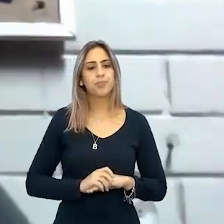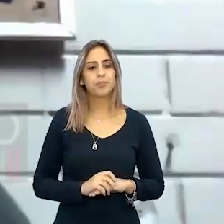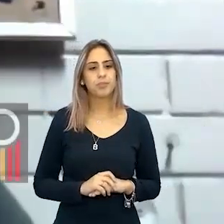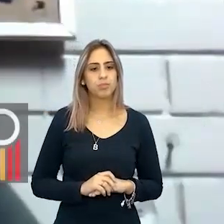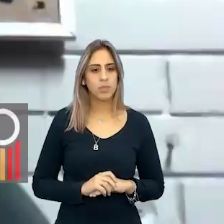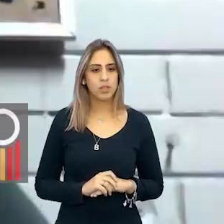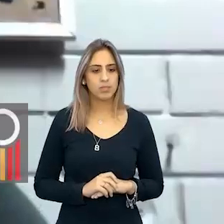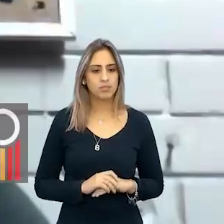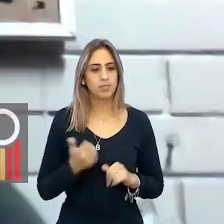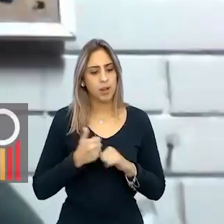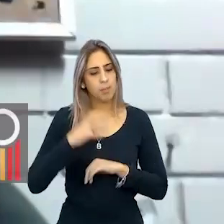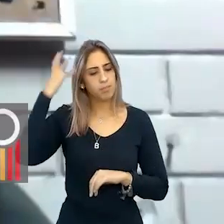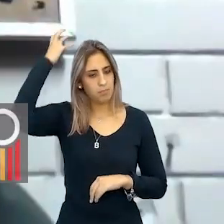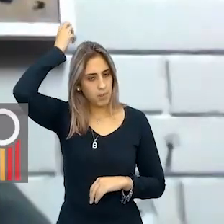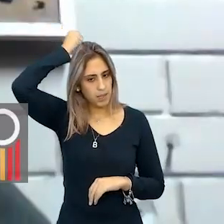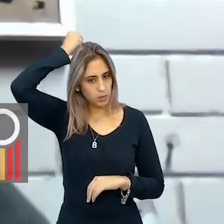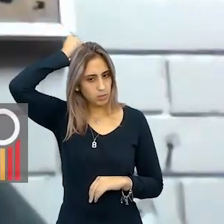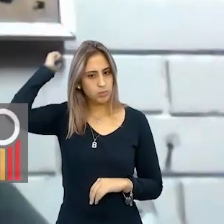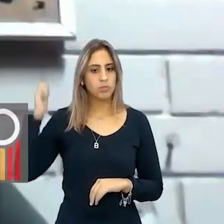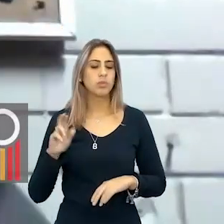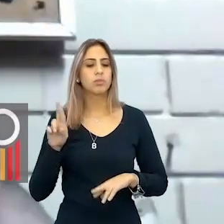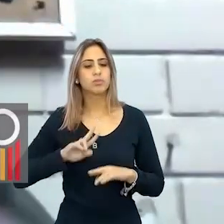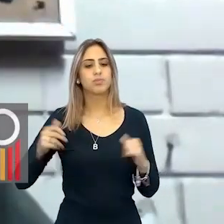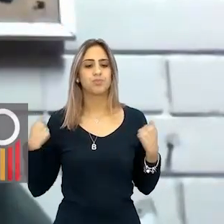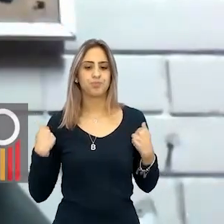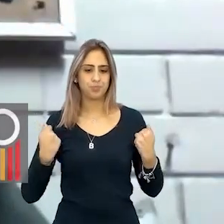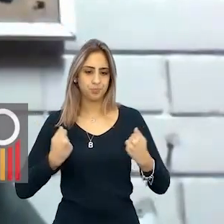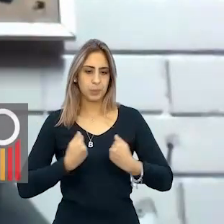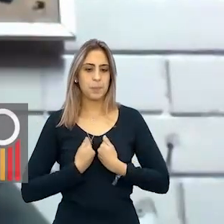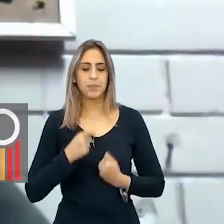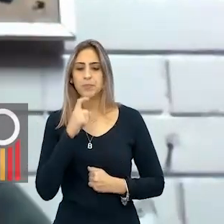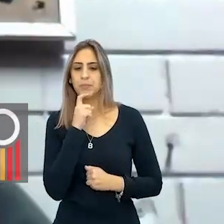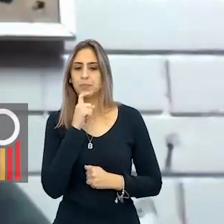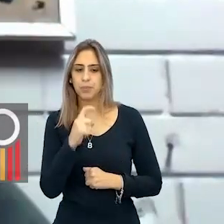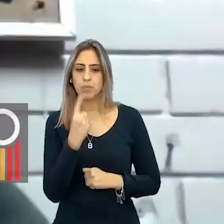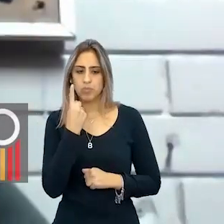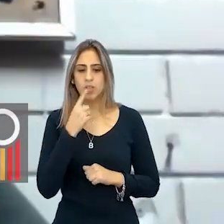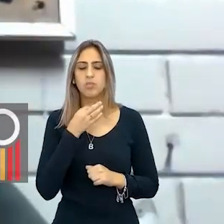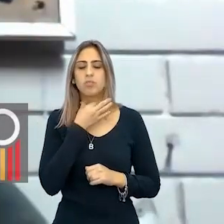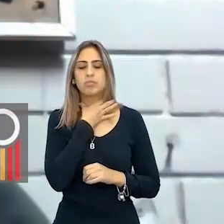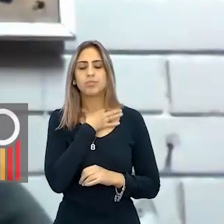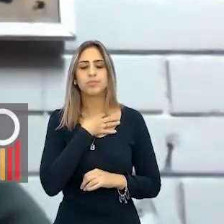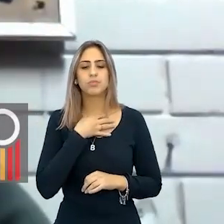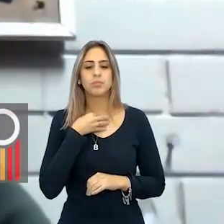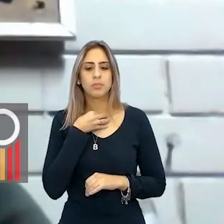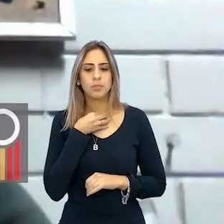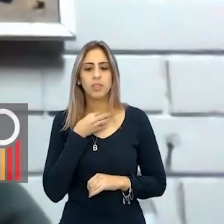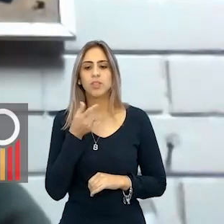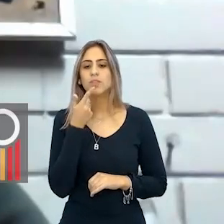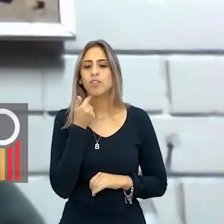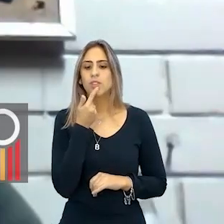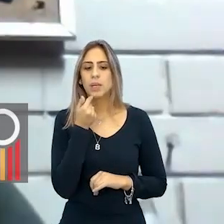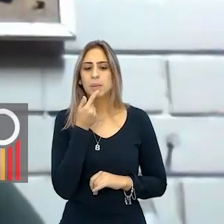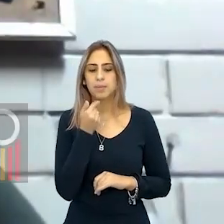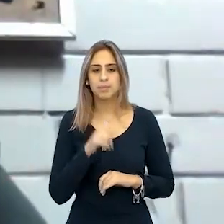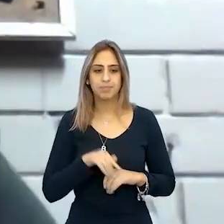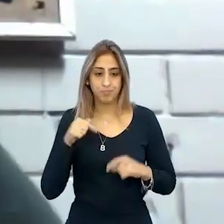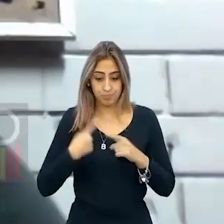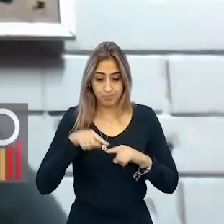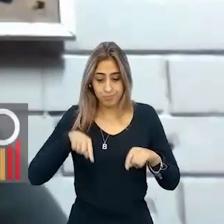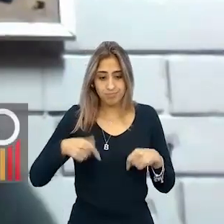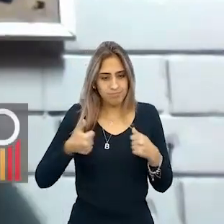rabinho, na nuca. Estou com um blazer verde e um cachecol vermelho, porque aqui está